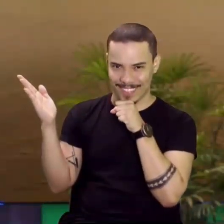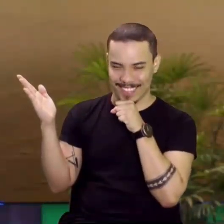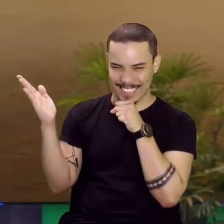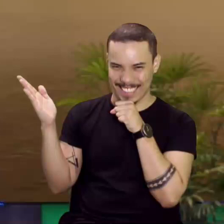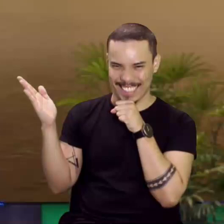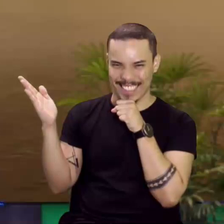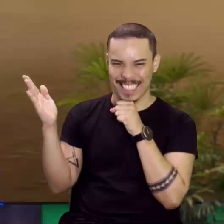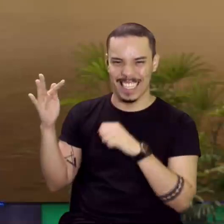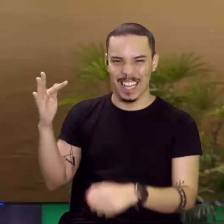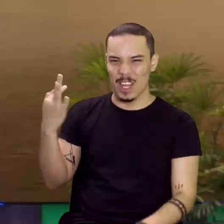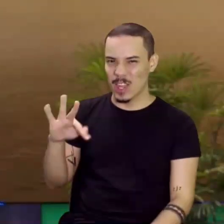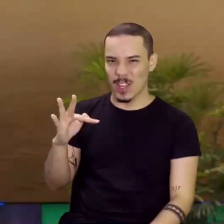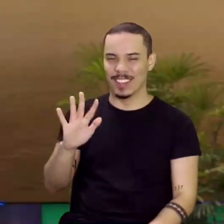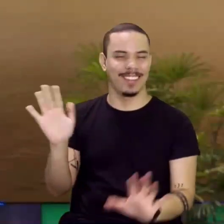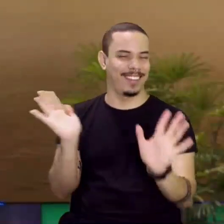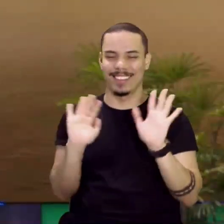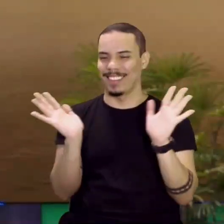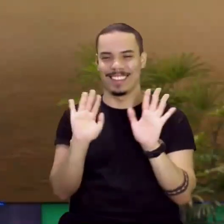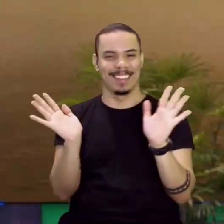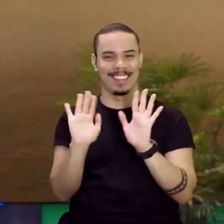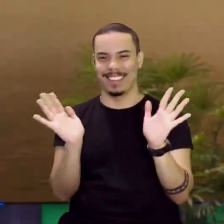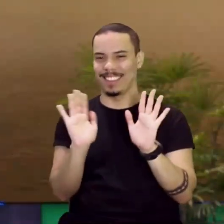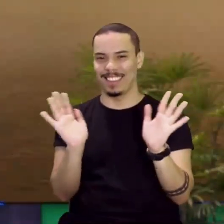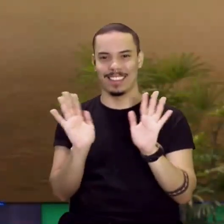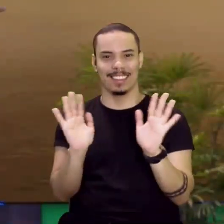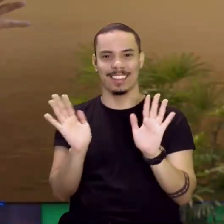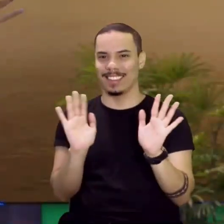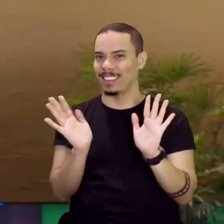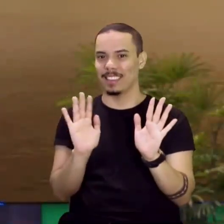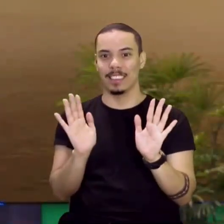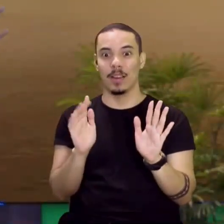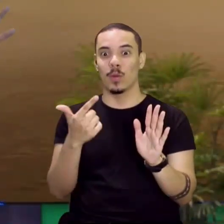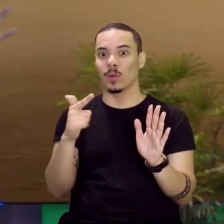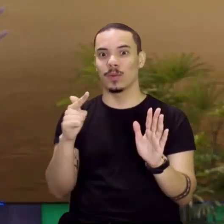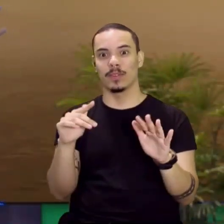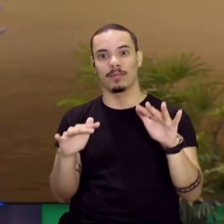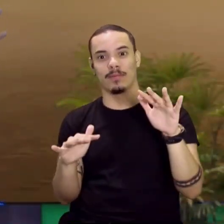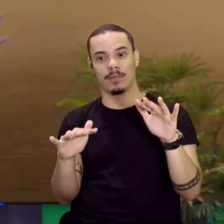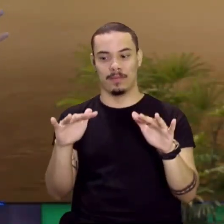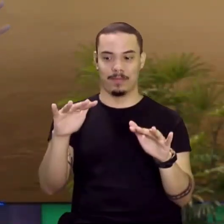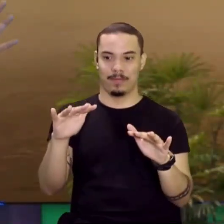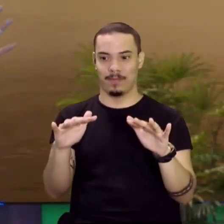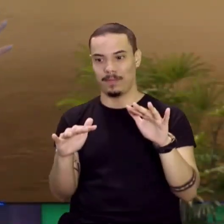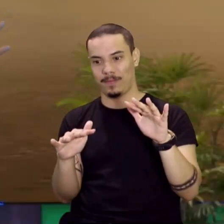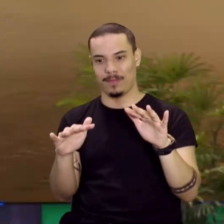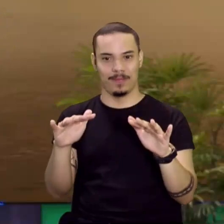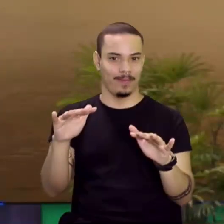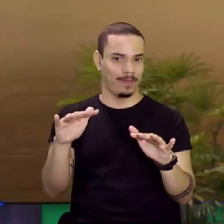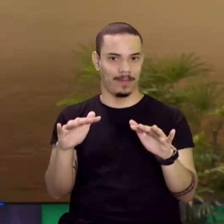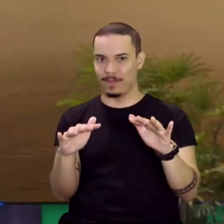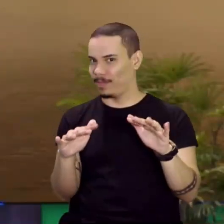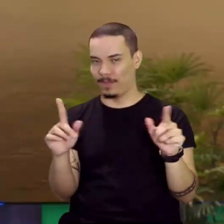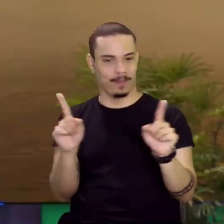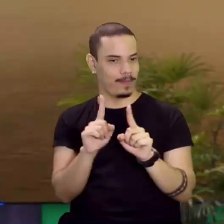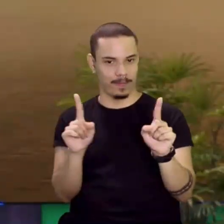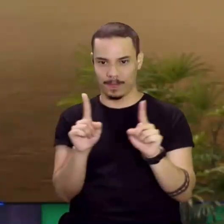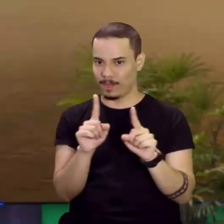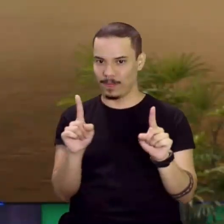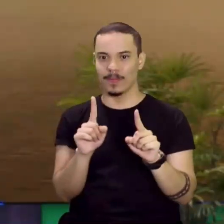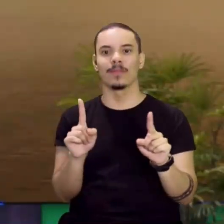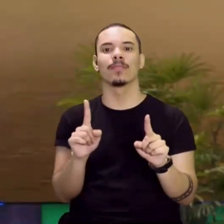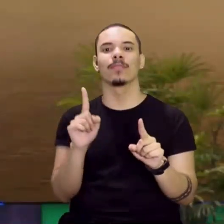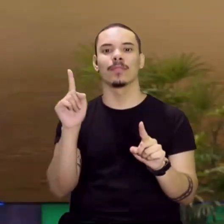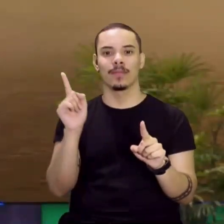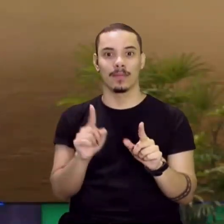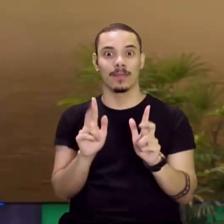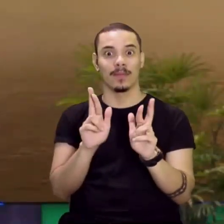Dores vai aqui, não, ele não dói não, tá? O único detalhe é que ele não balança muito, tá? E aí tem esse